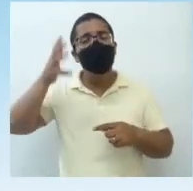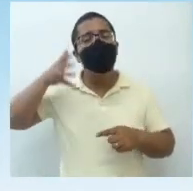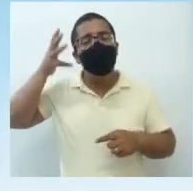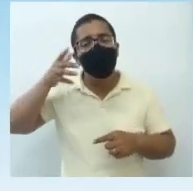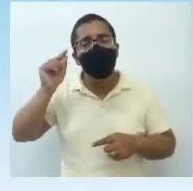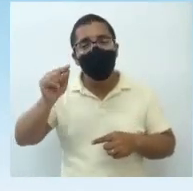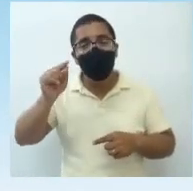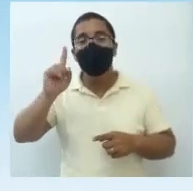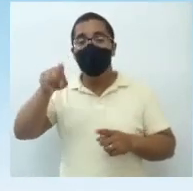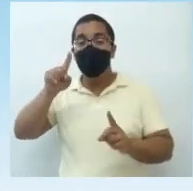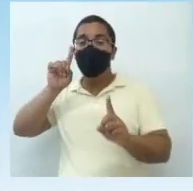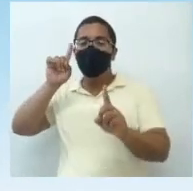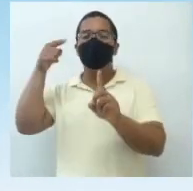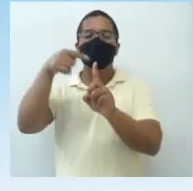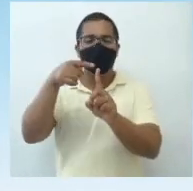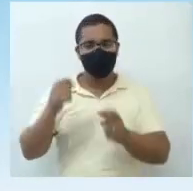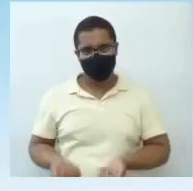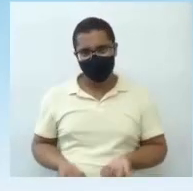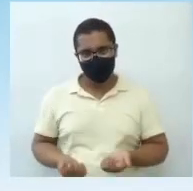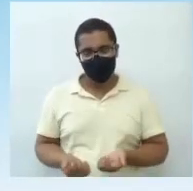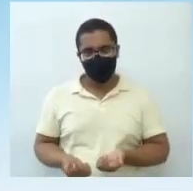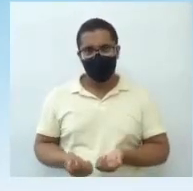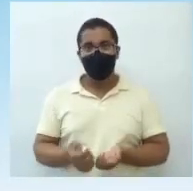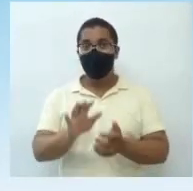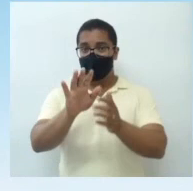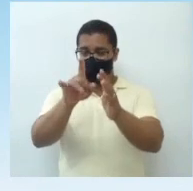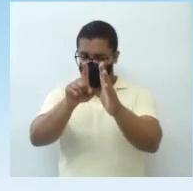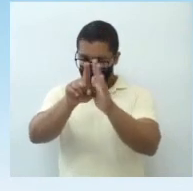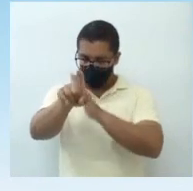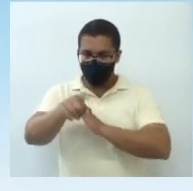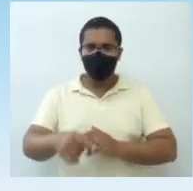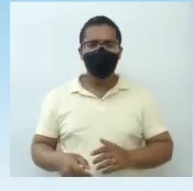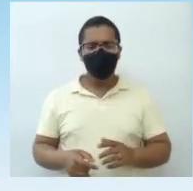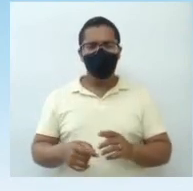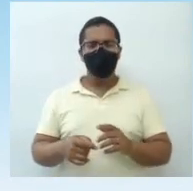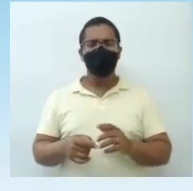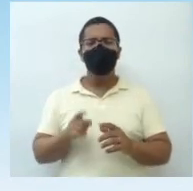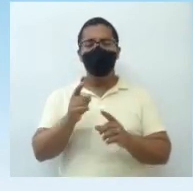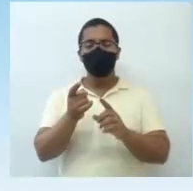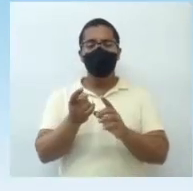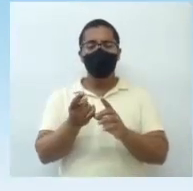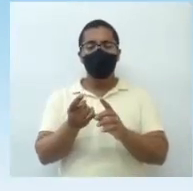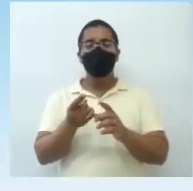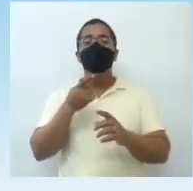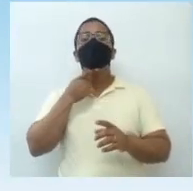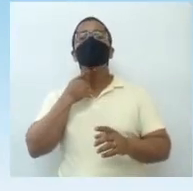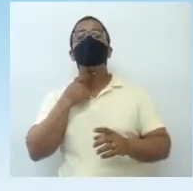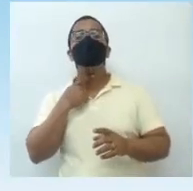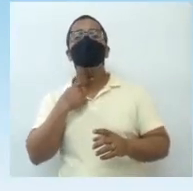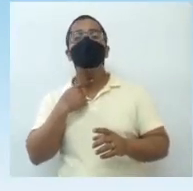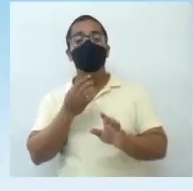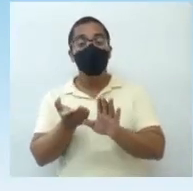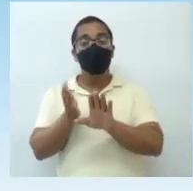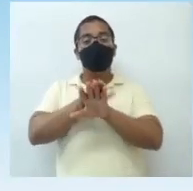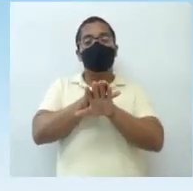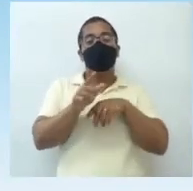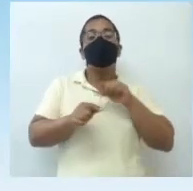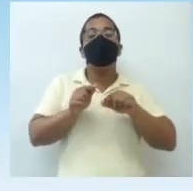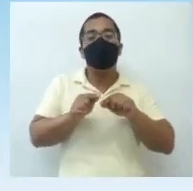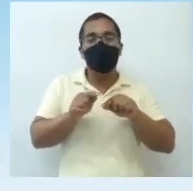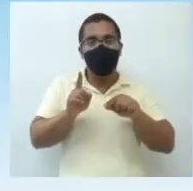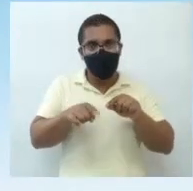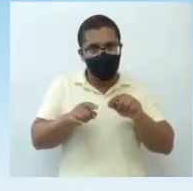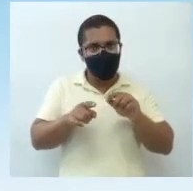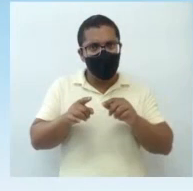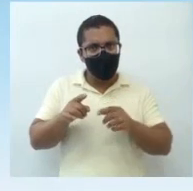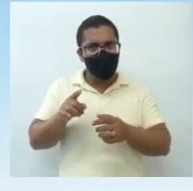de intenção a pergunta é porque o que há por trás dessa intenção realmente Kombis a prática